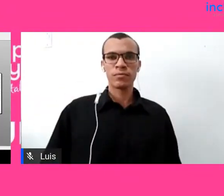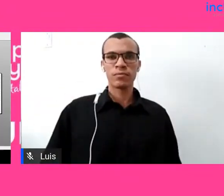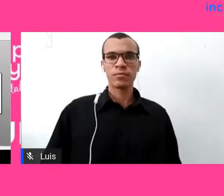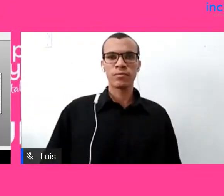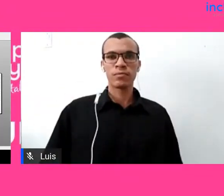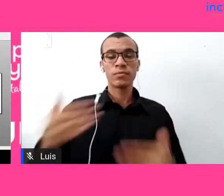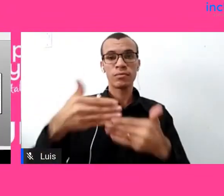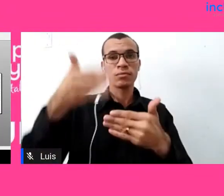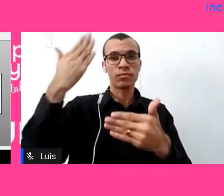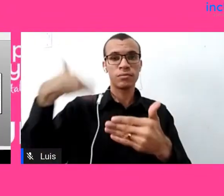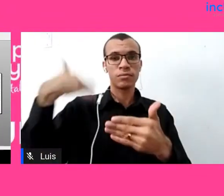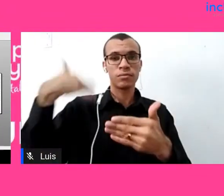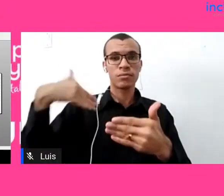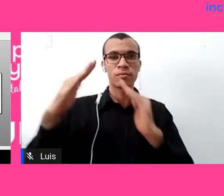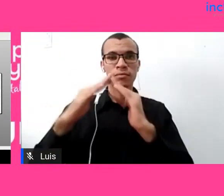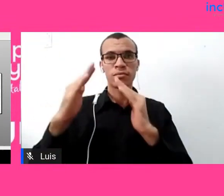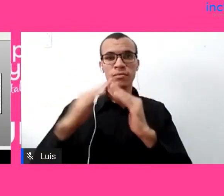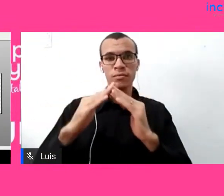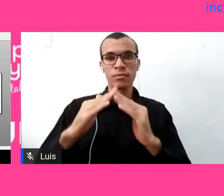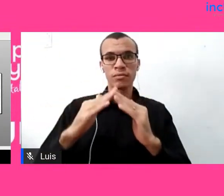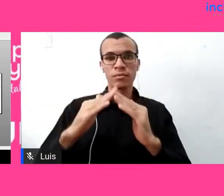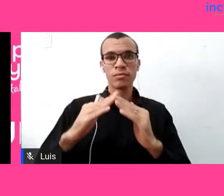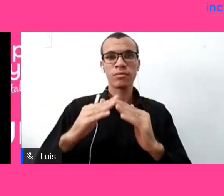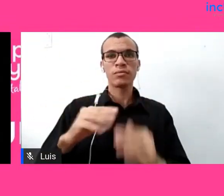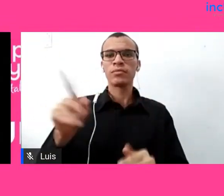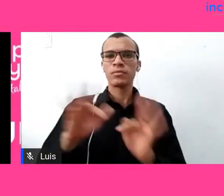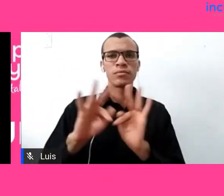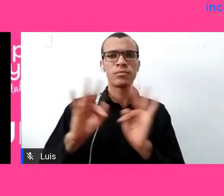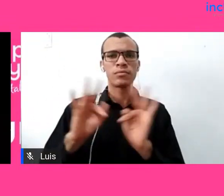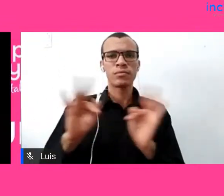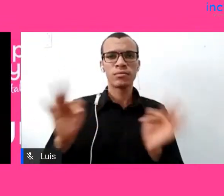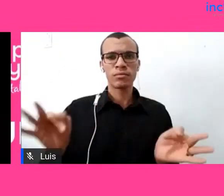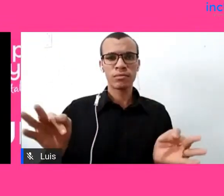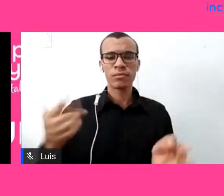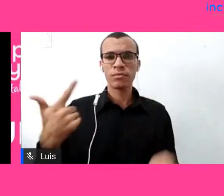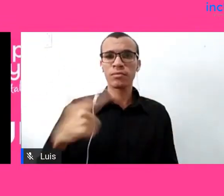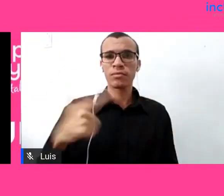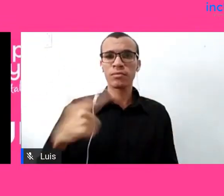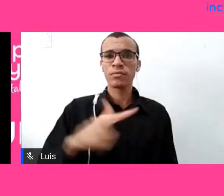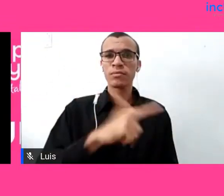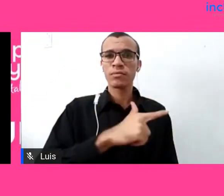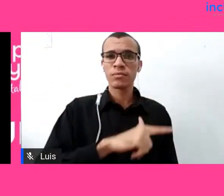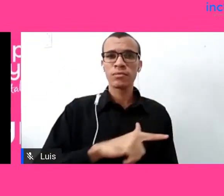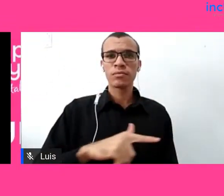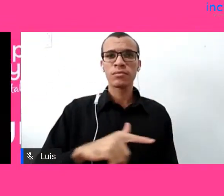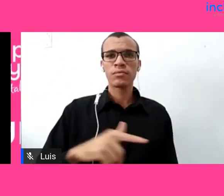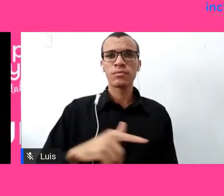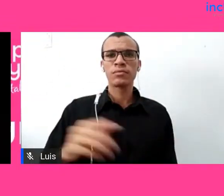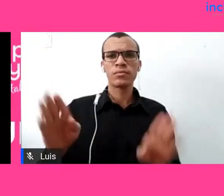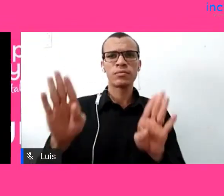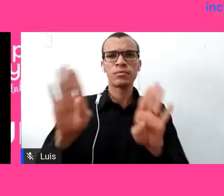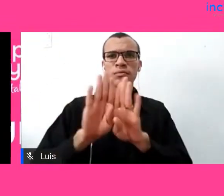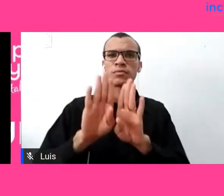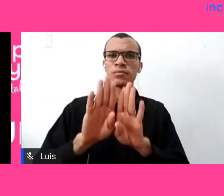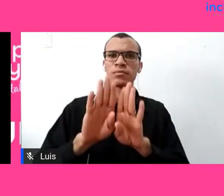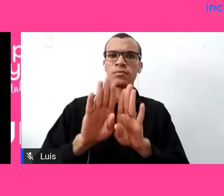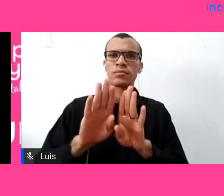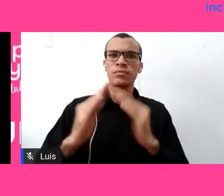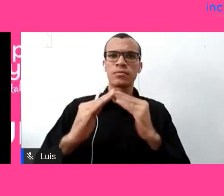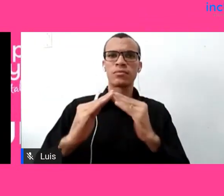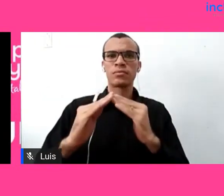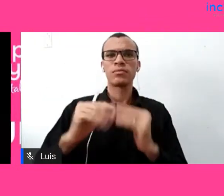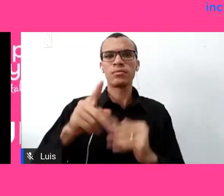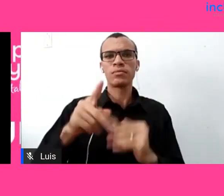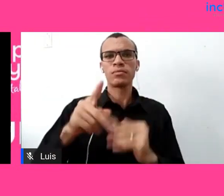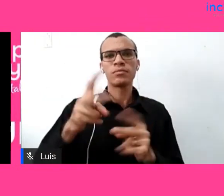da casa, ela é uma casa simples, ela não tem o fechamento da casa. Então, você pode perceber